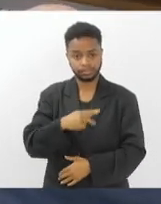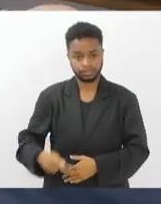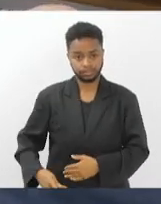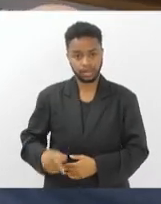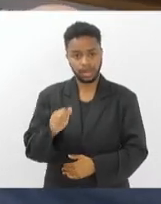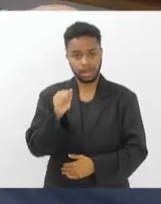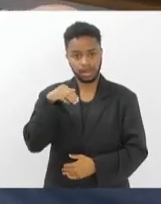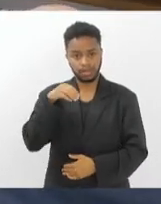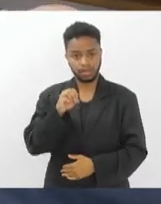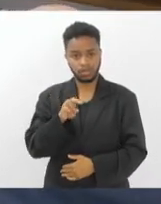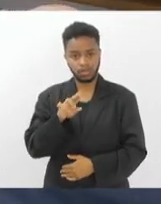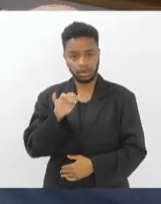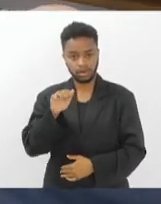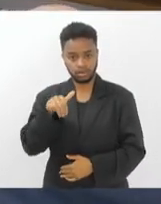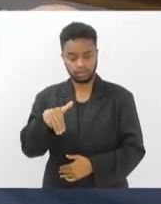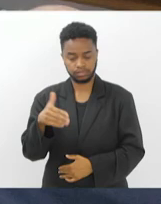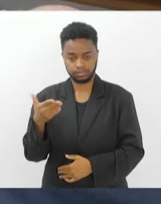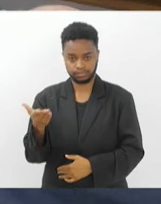Amorim,